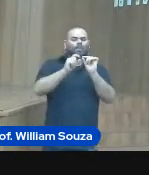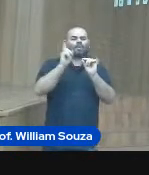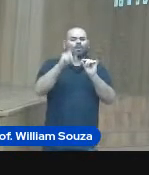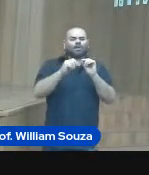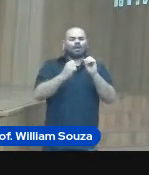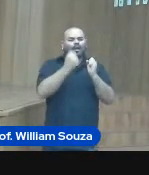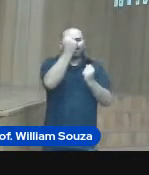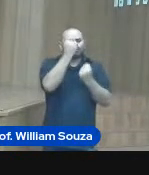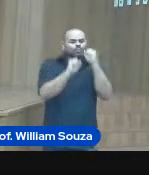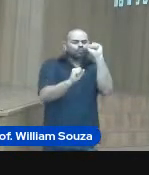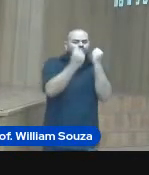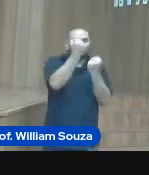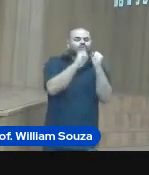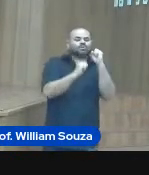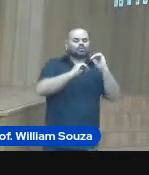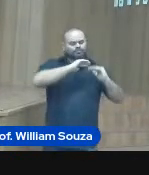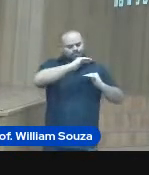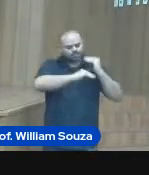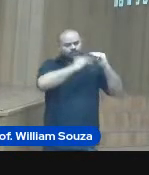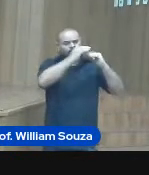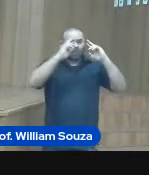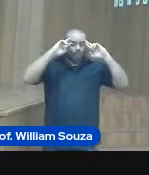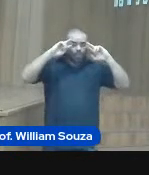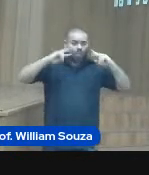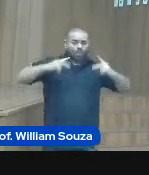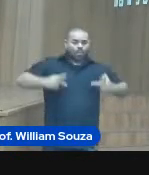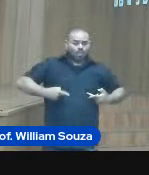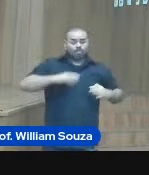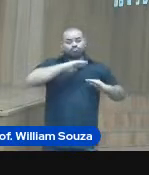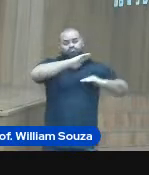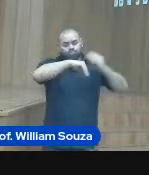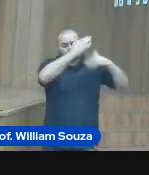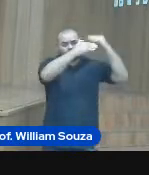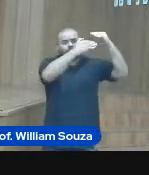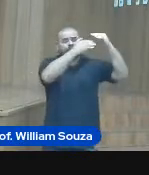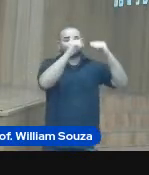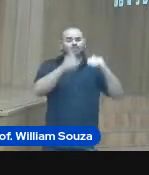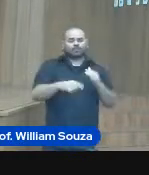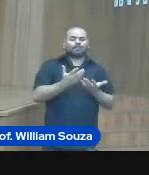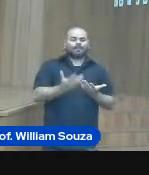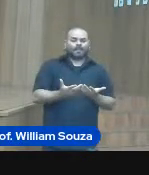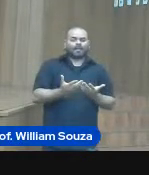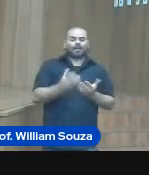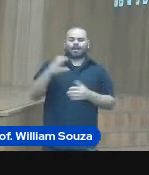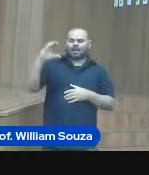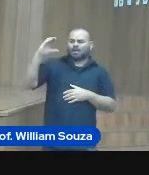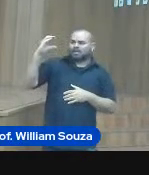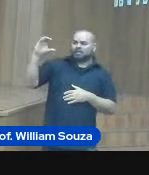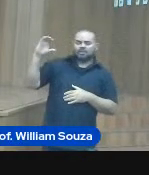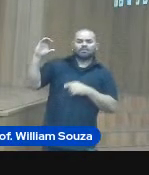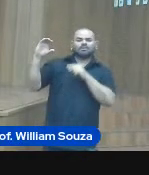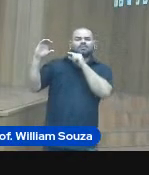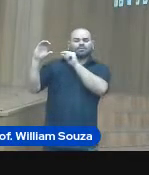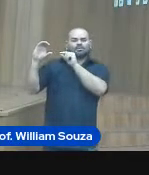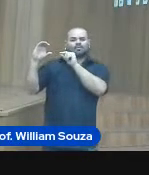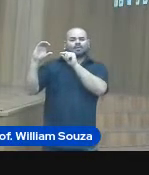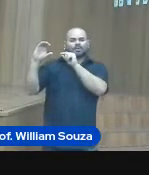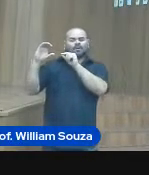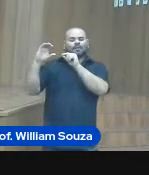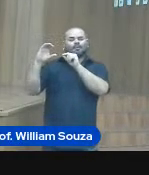industrialização, para o progresso humano. Então, a ideia da ciência como algo que